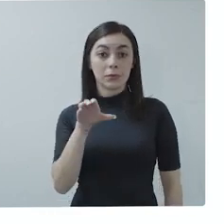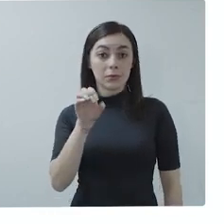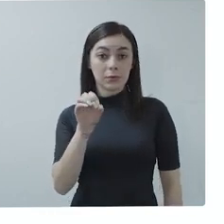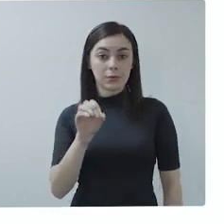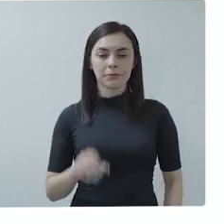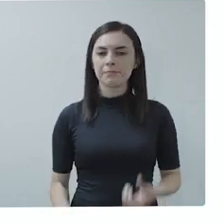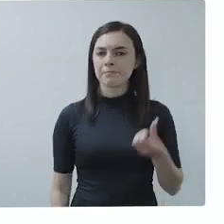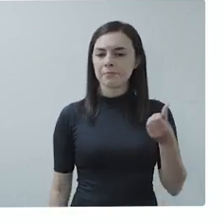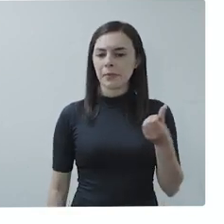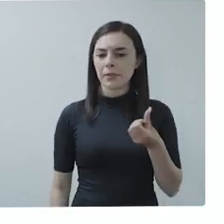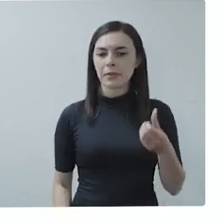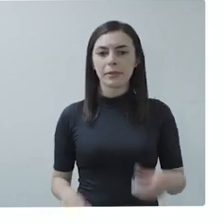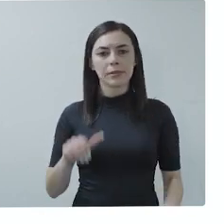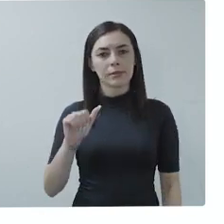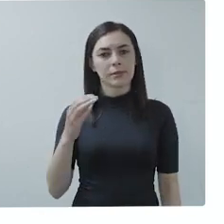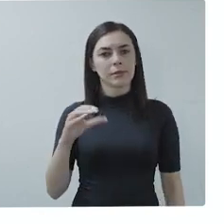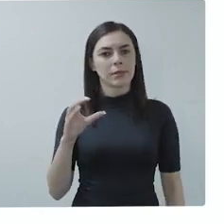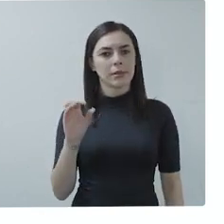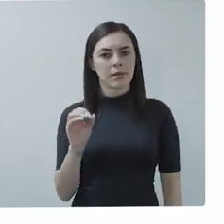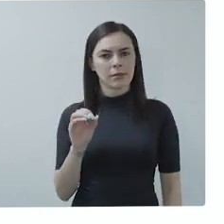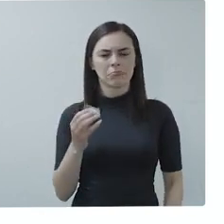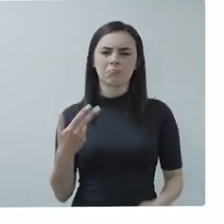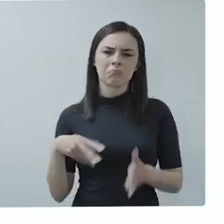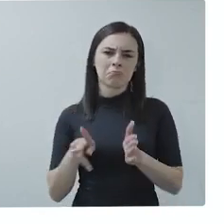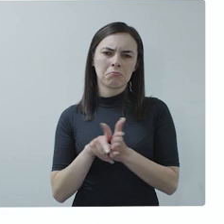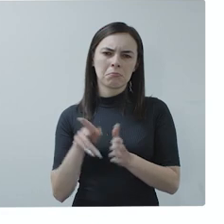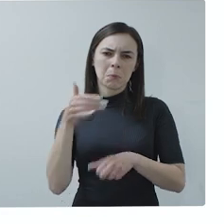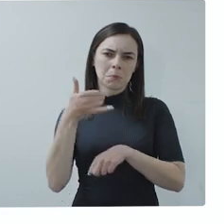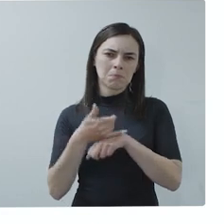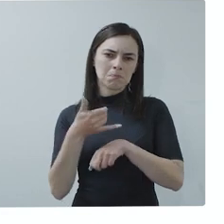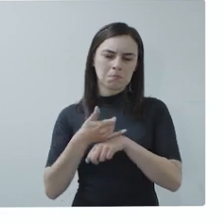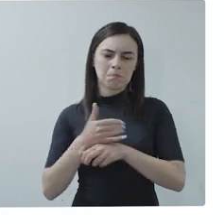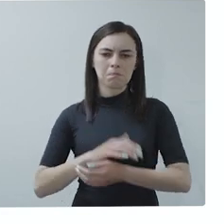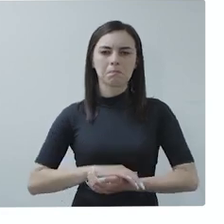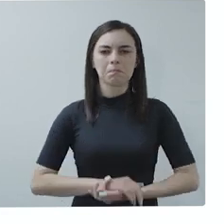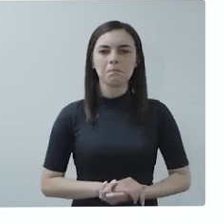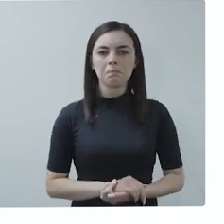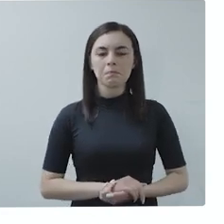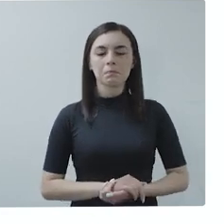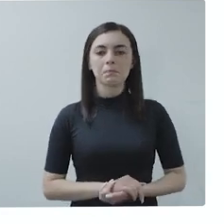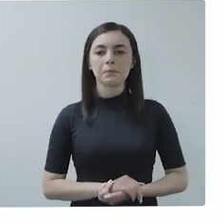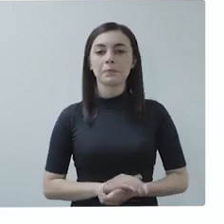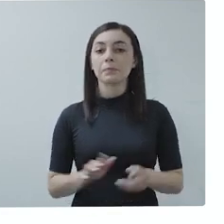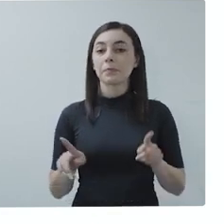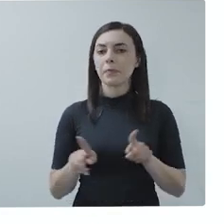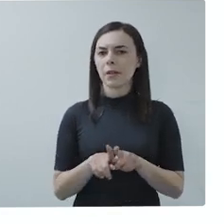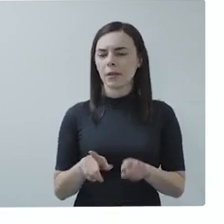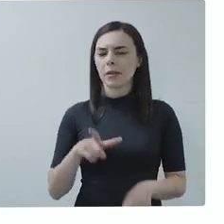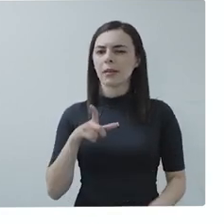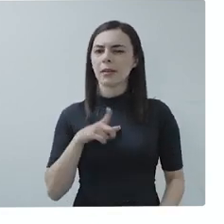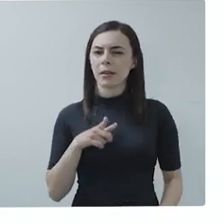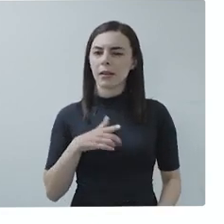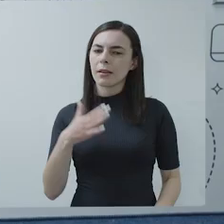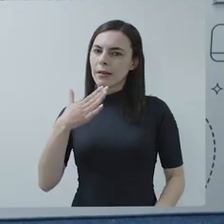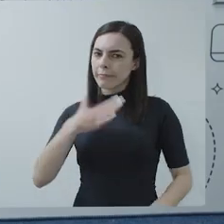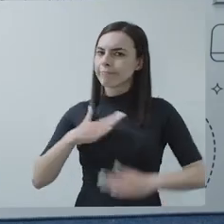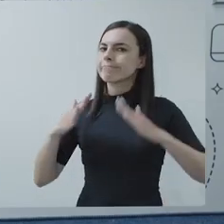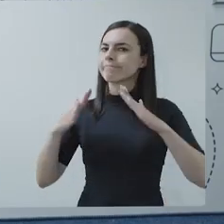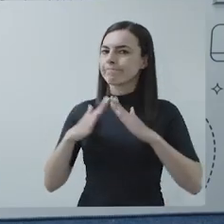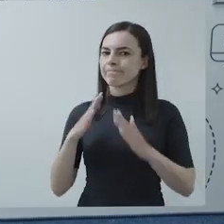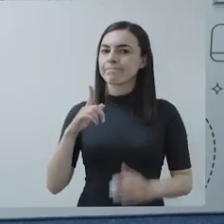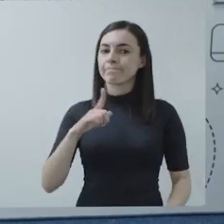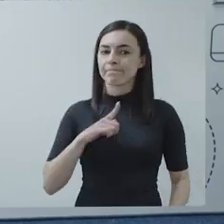e as bolinhas de aço, que ela é de metal, certo? Eu trouxe aqui para vocês verem que eu tinha na minha